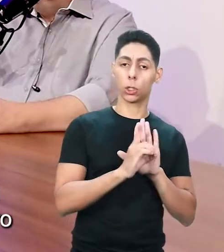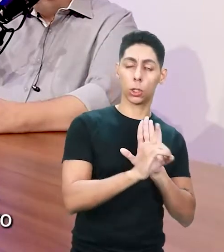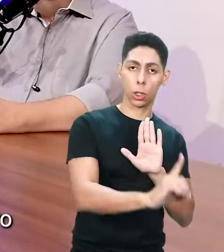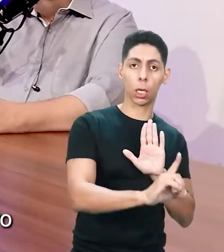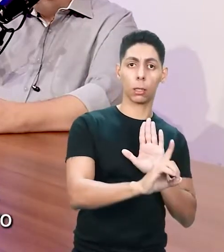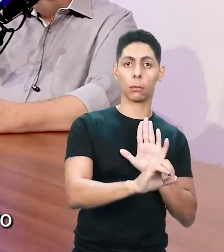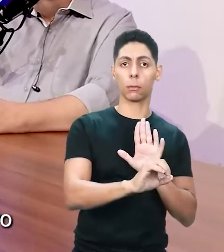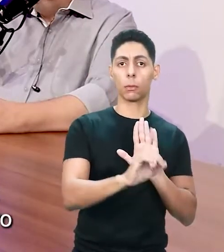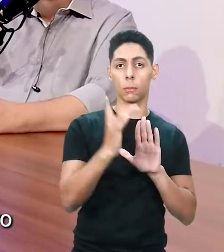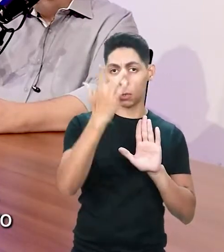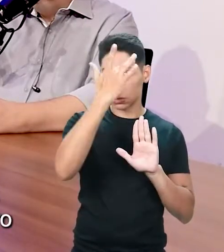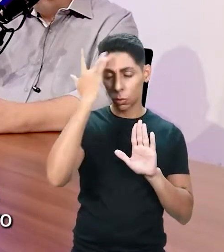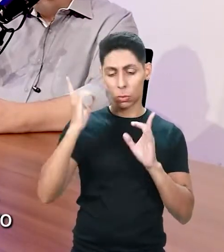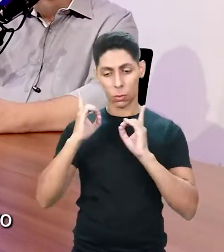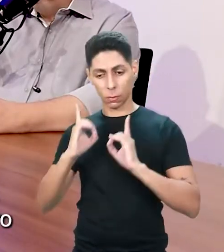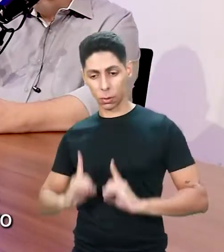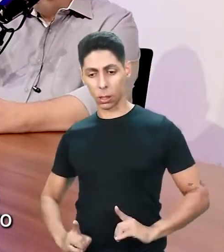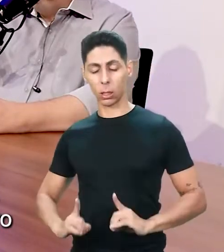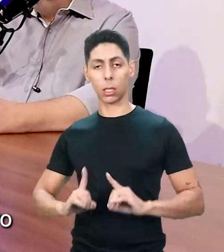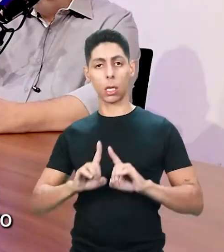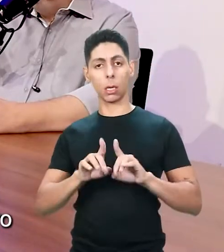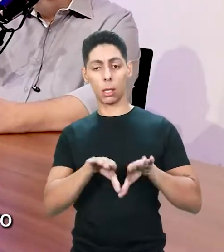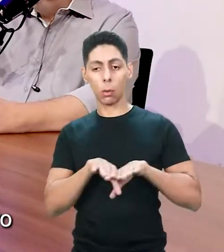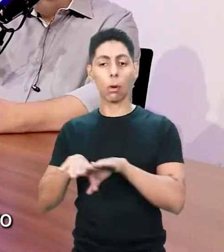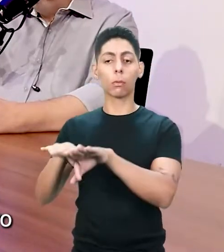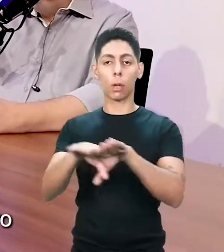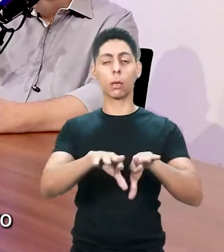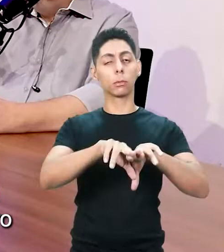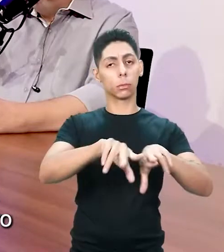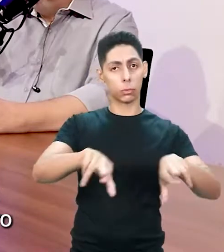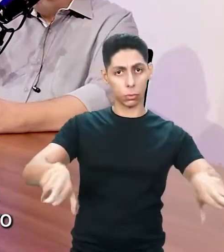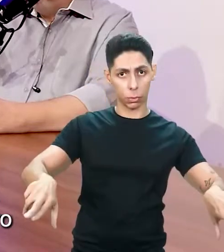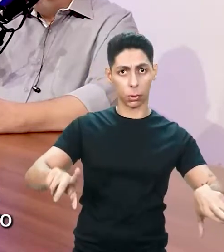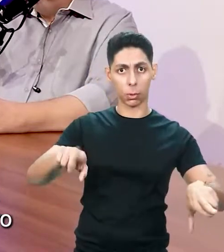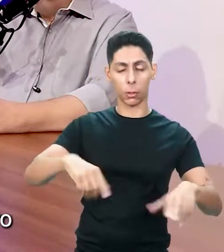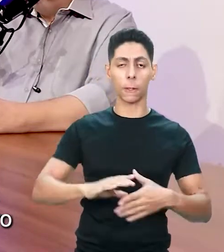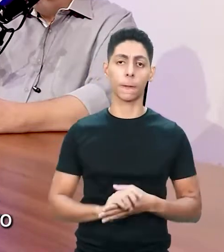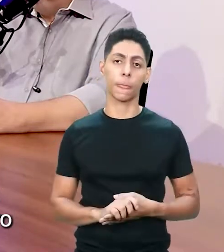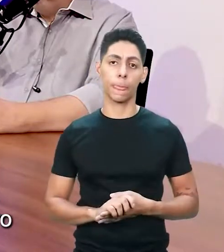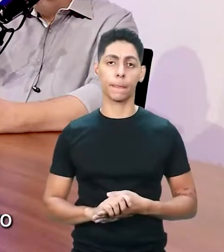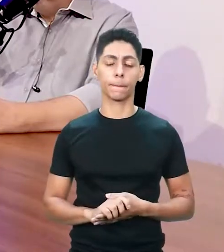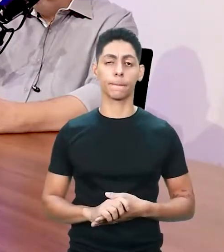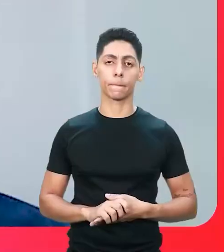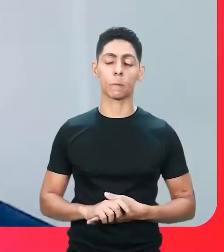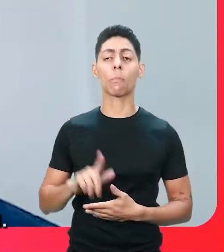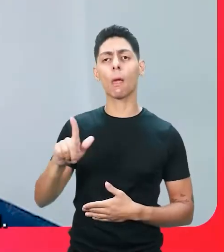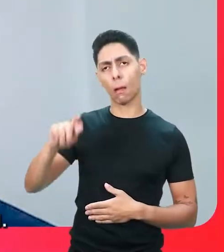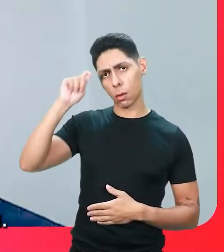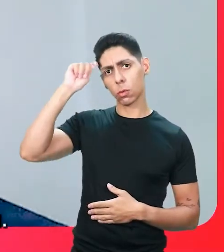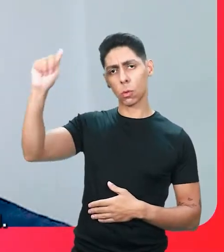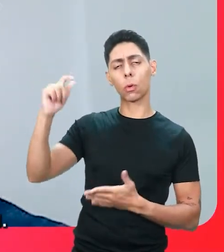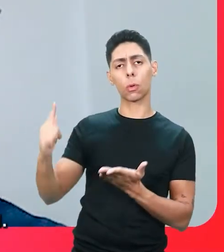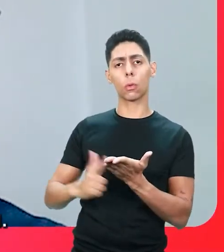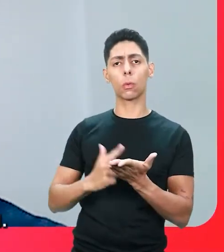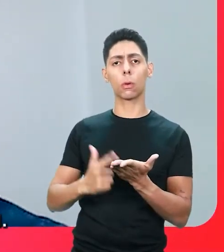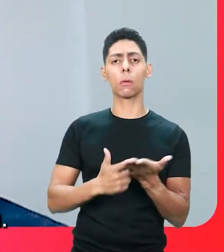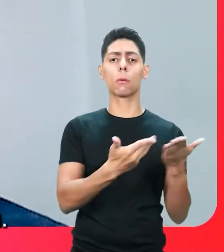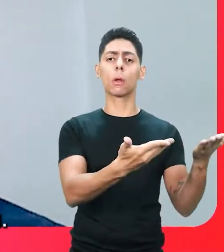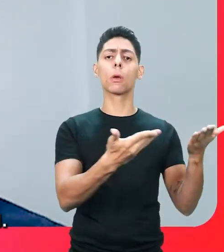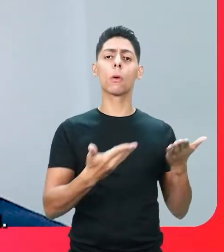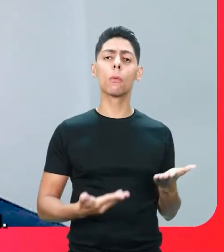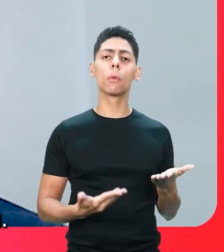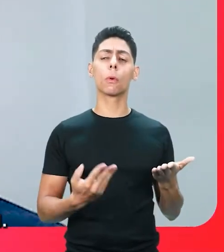Deficiência, Igualdade na Diversidade, WVA Editora, que é a editora da Cláudia Werneck. A Eugênia lançou esse livro e convidou